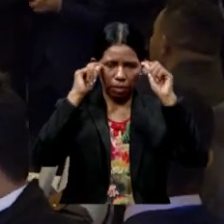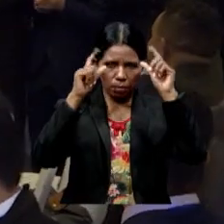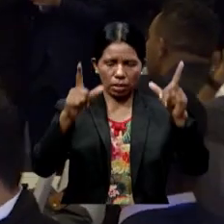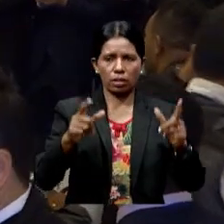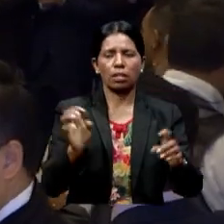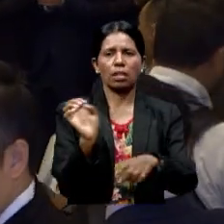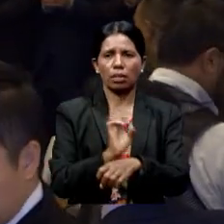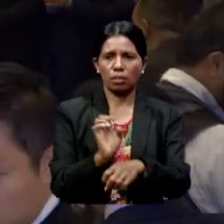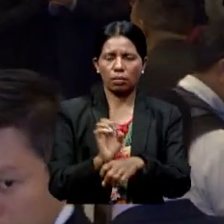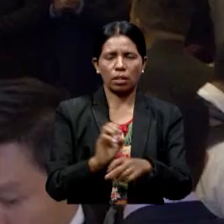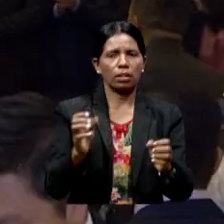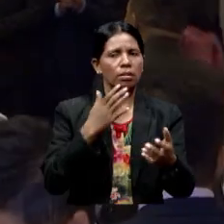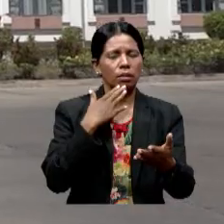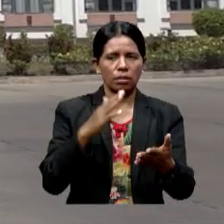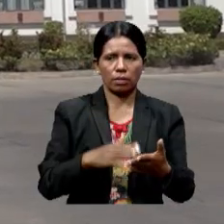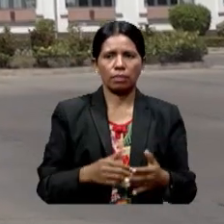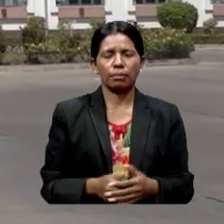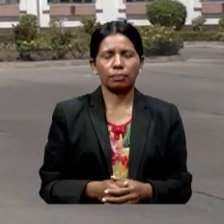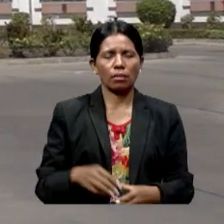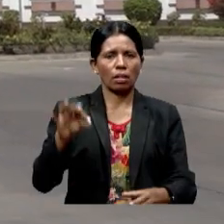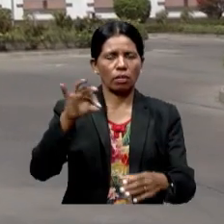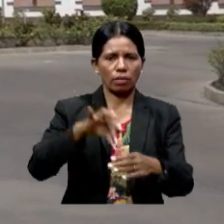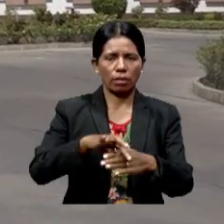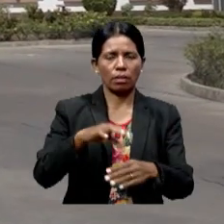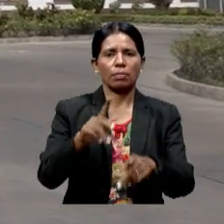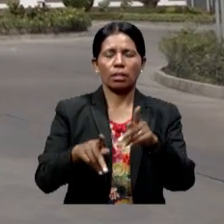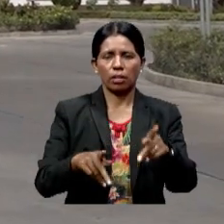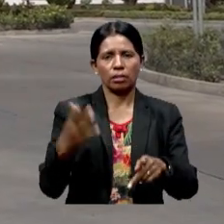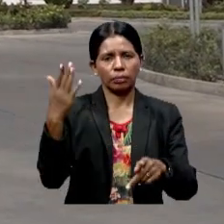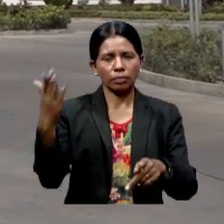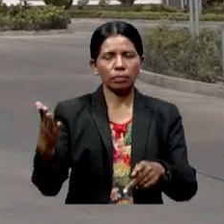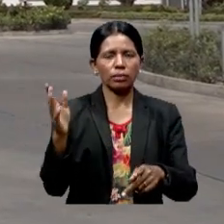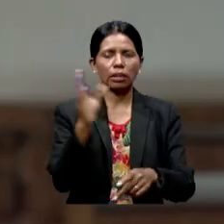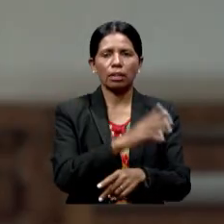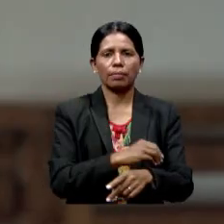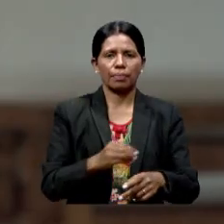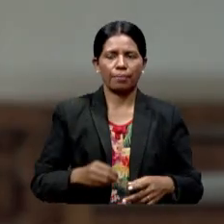ne economia la estável. No vota abstenção ba situação e a Myanmar.